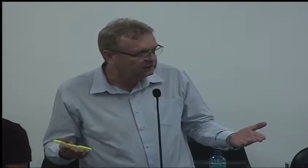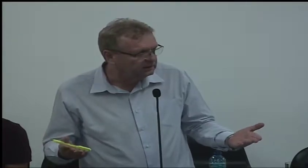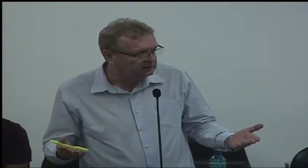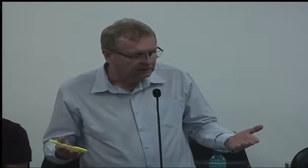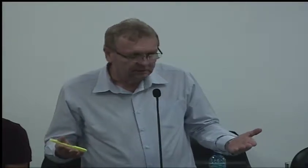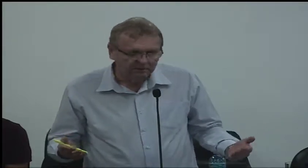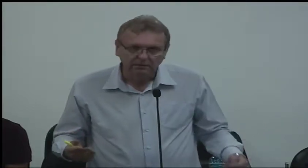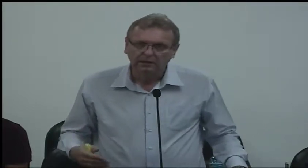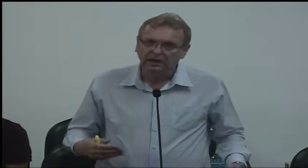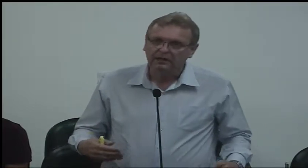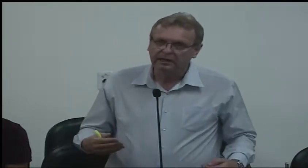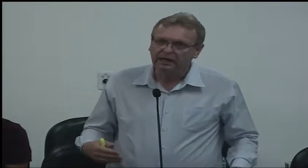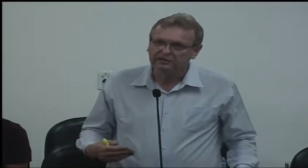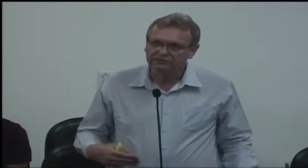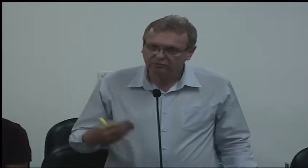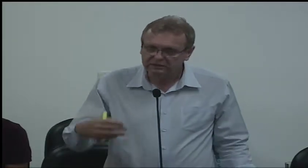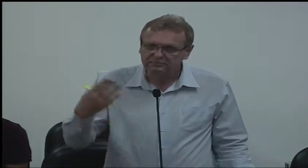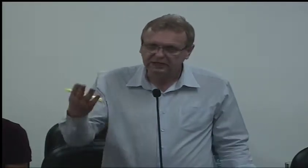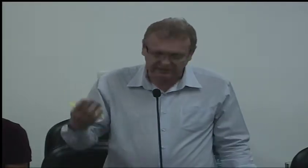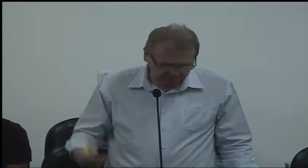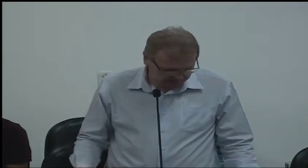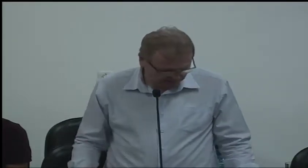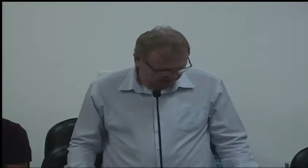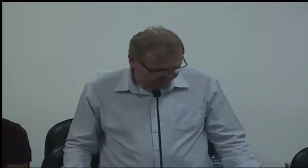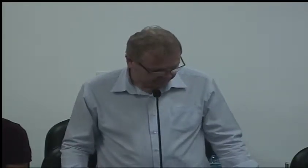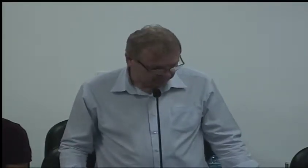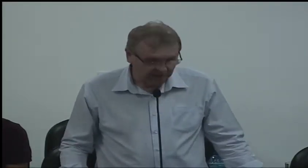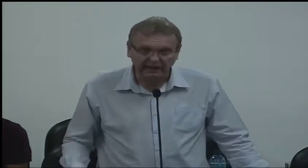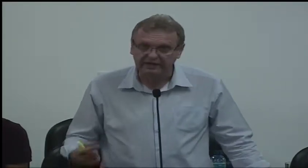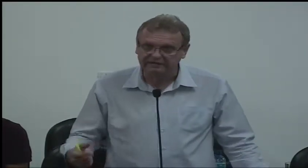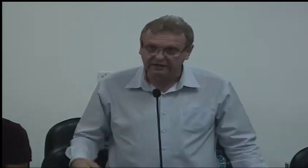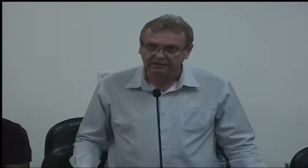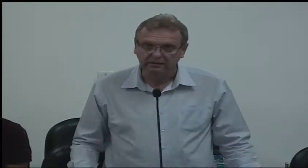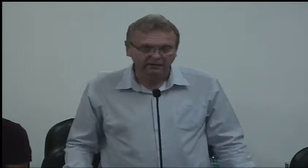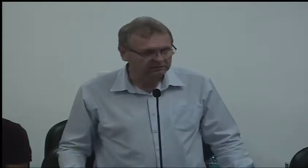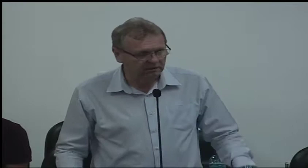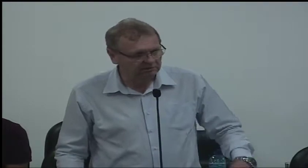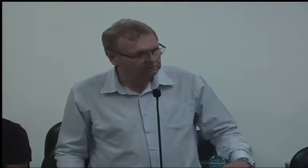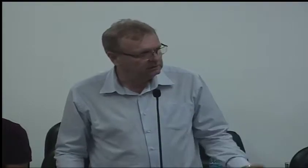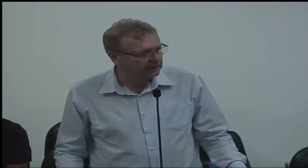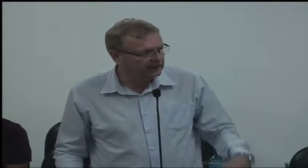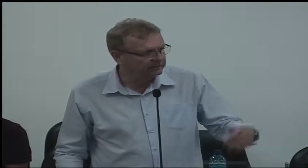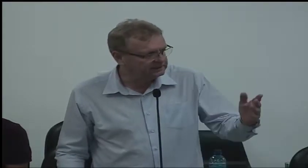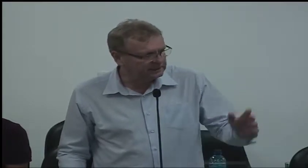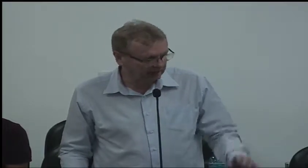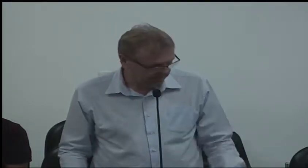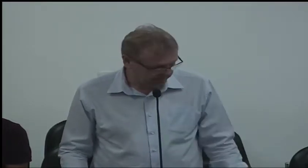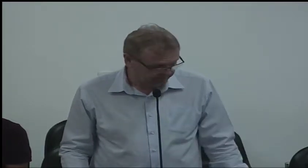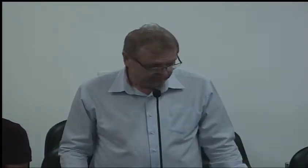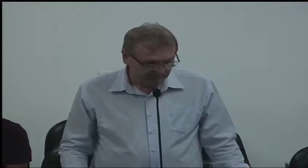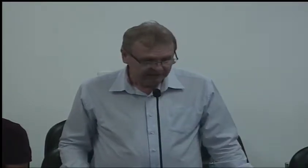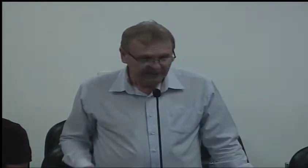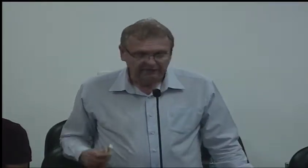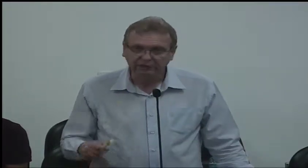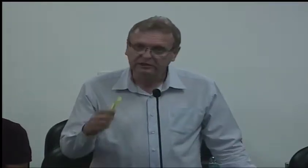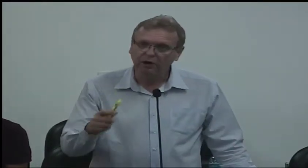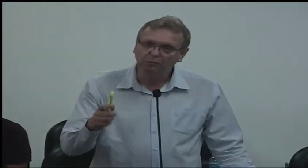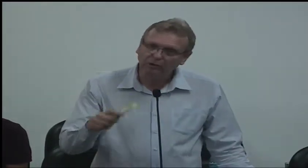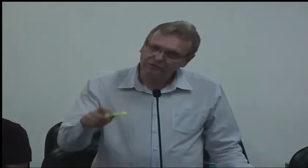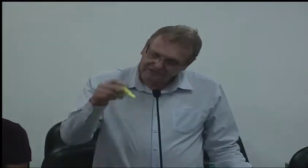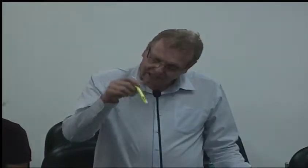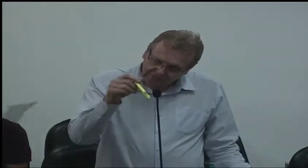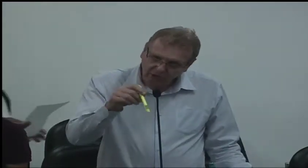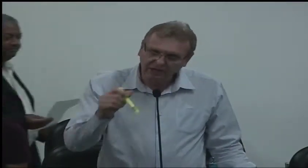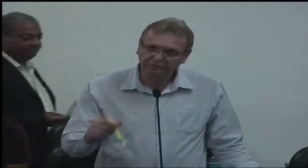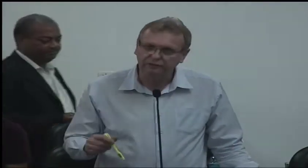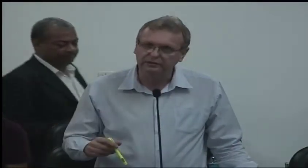respeita, né? A gente não gosta muito de respeitar leis, né? Então, queria passar, e aí foi tão bom